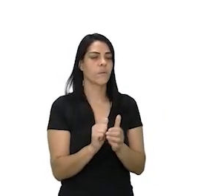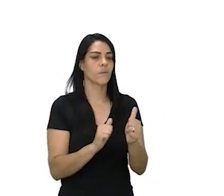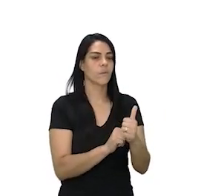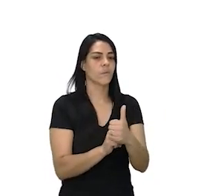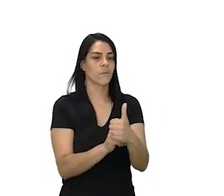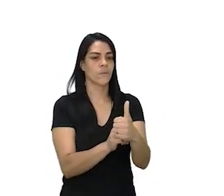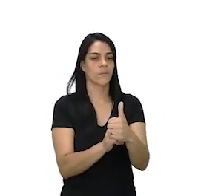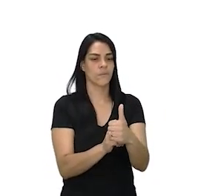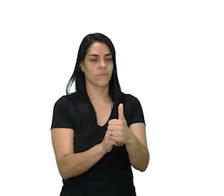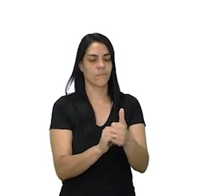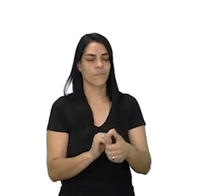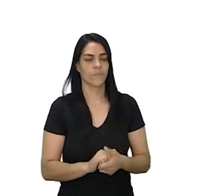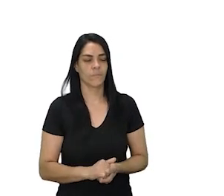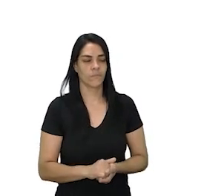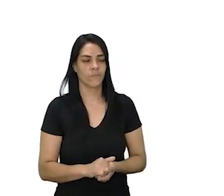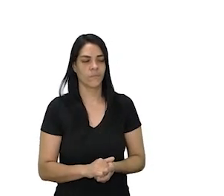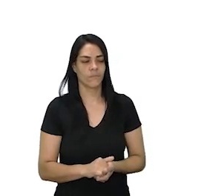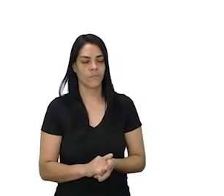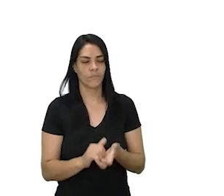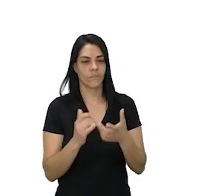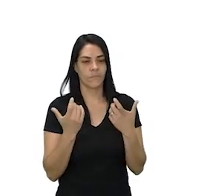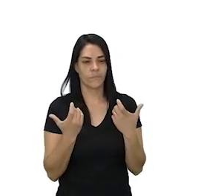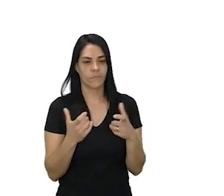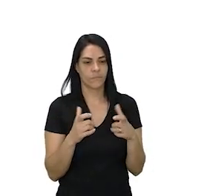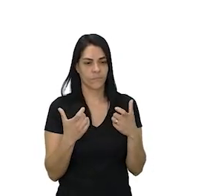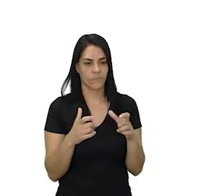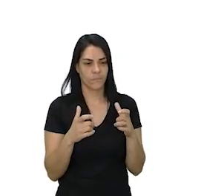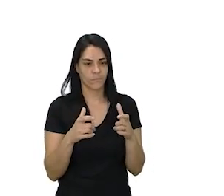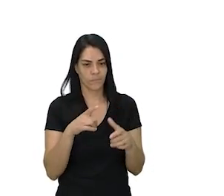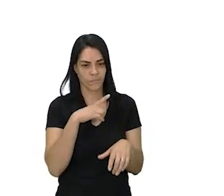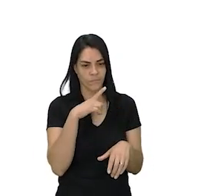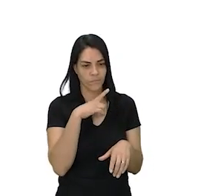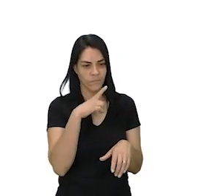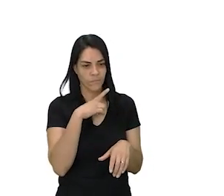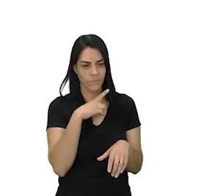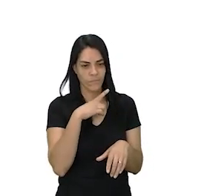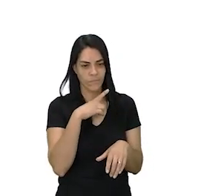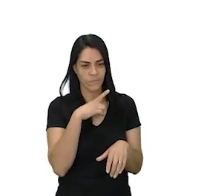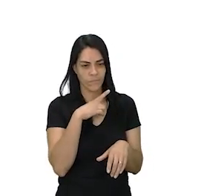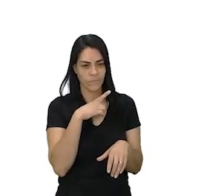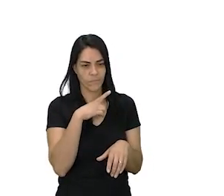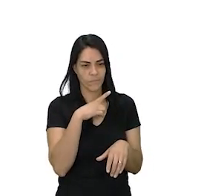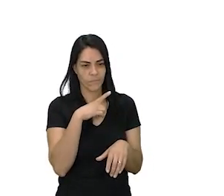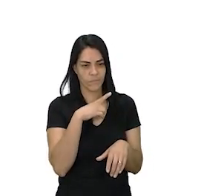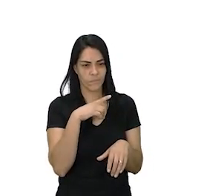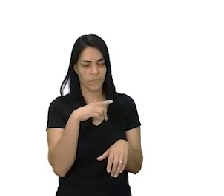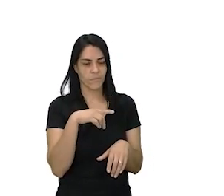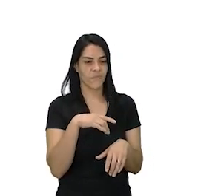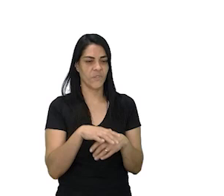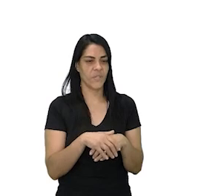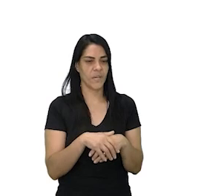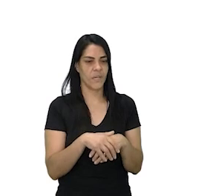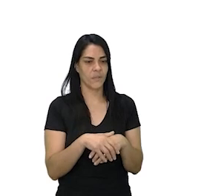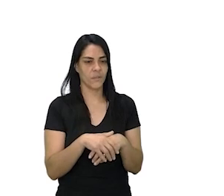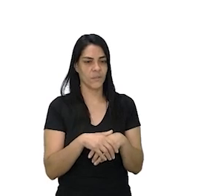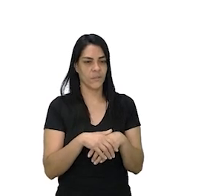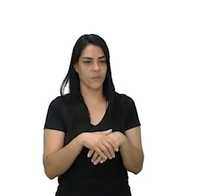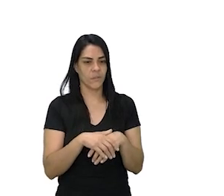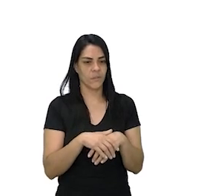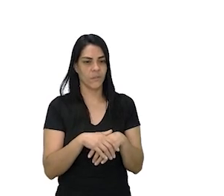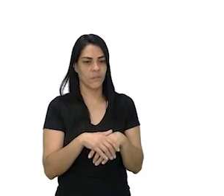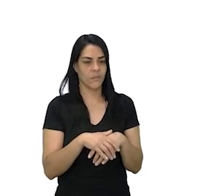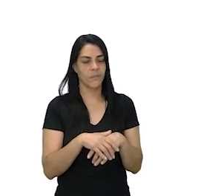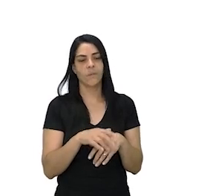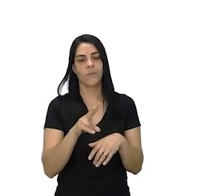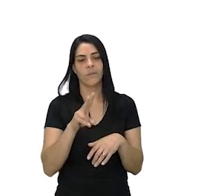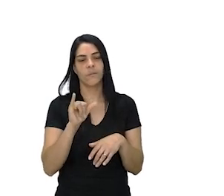seguindo, contornando o lugar, né, onde estão alojados os veados, seguindo em